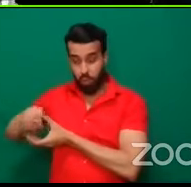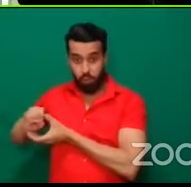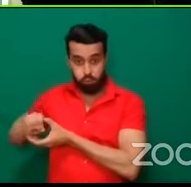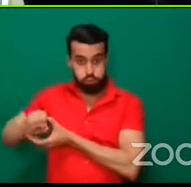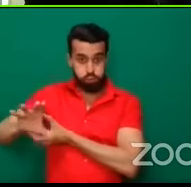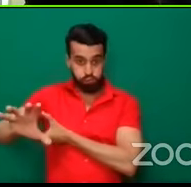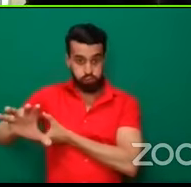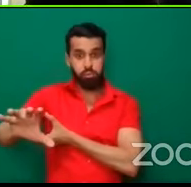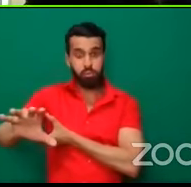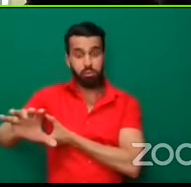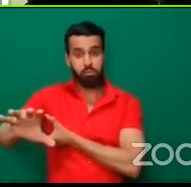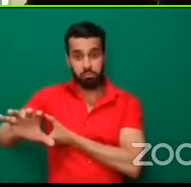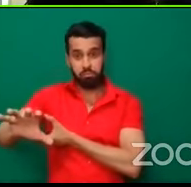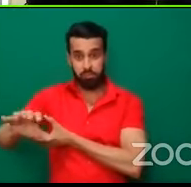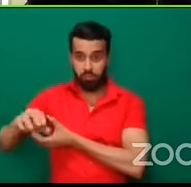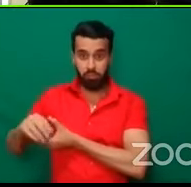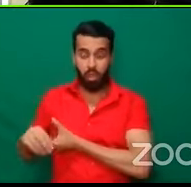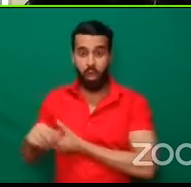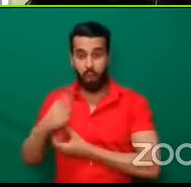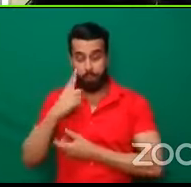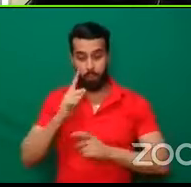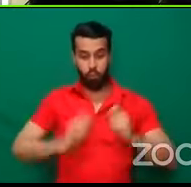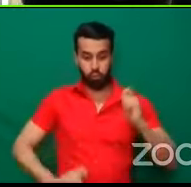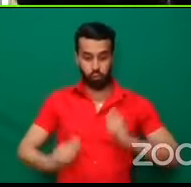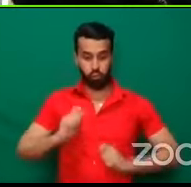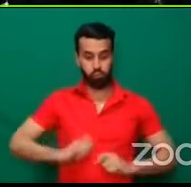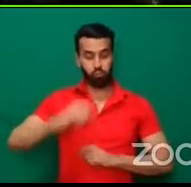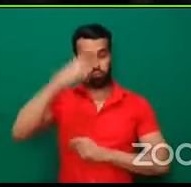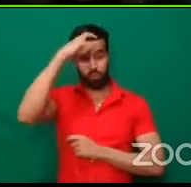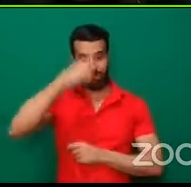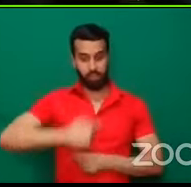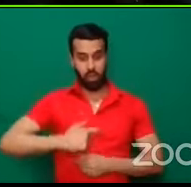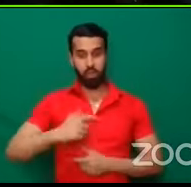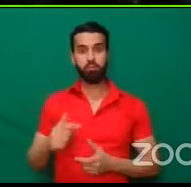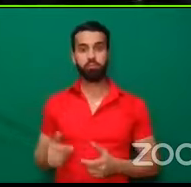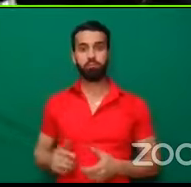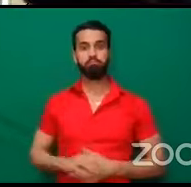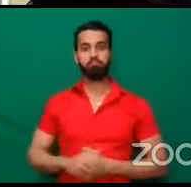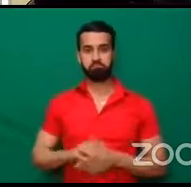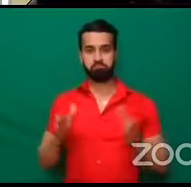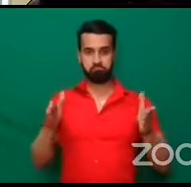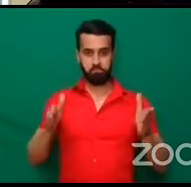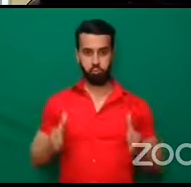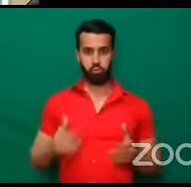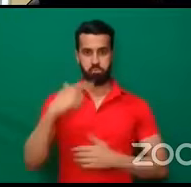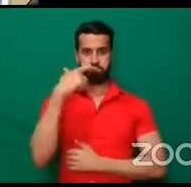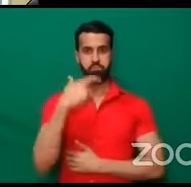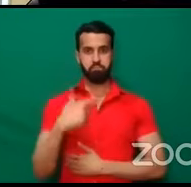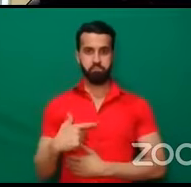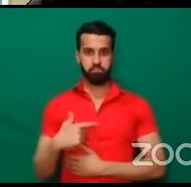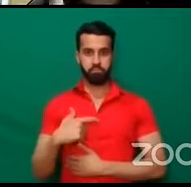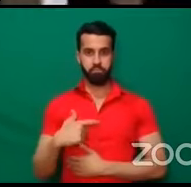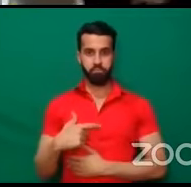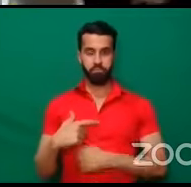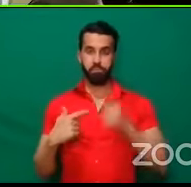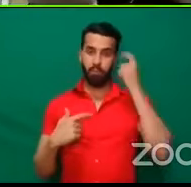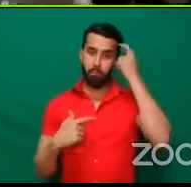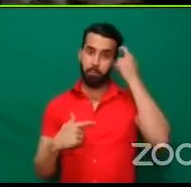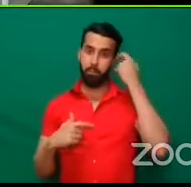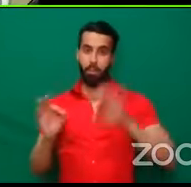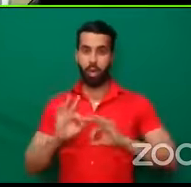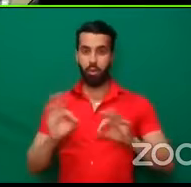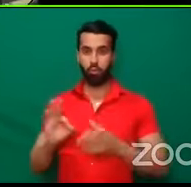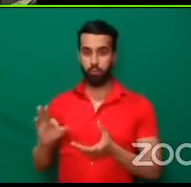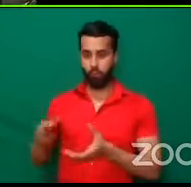E eu falei pro ator se posicionar, mais ou menos, né? Em tal lugar. Eu parei o foguete,